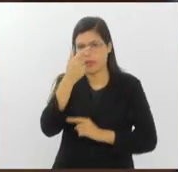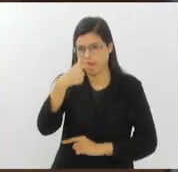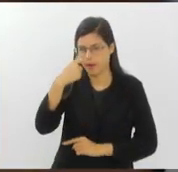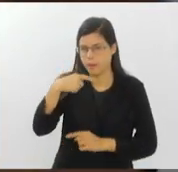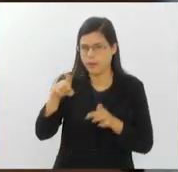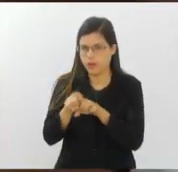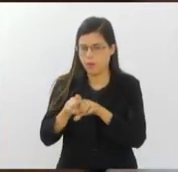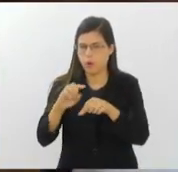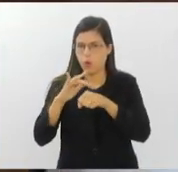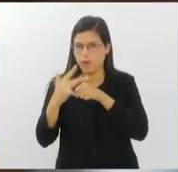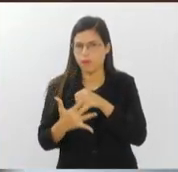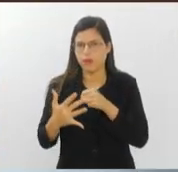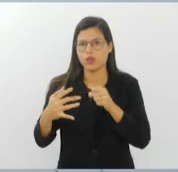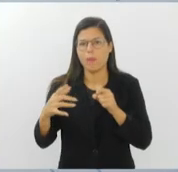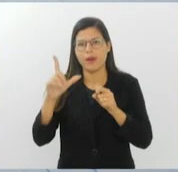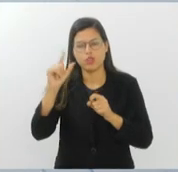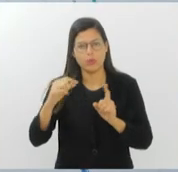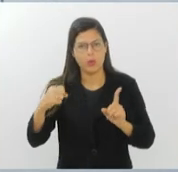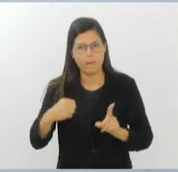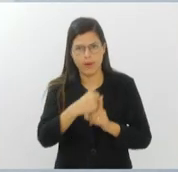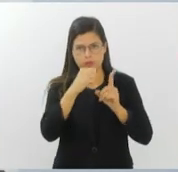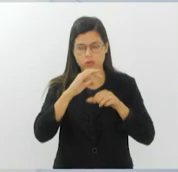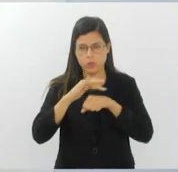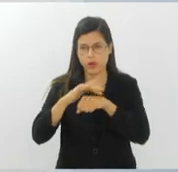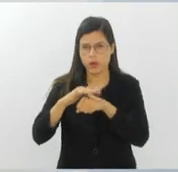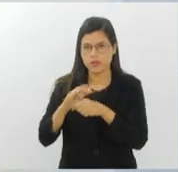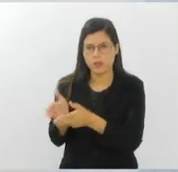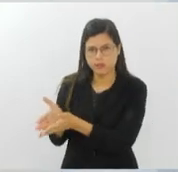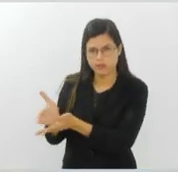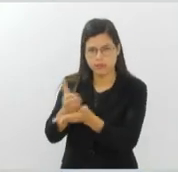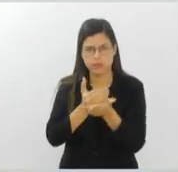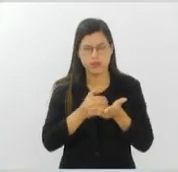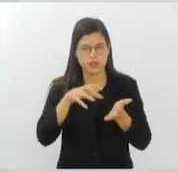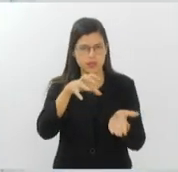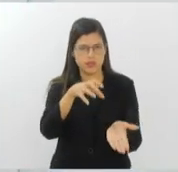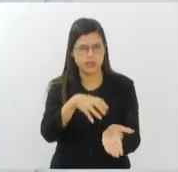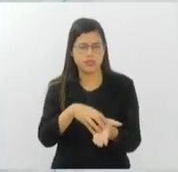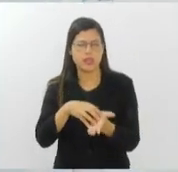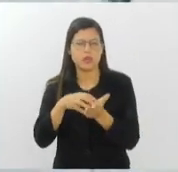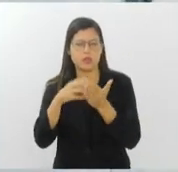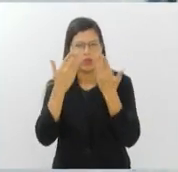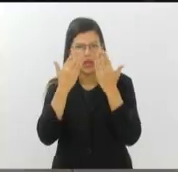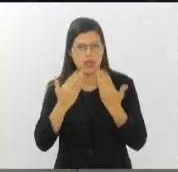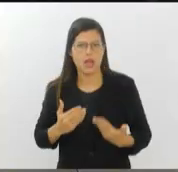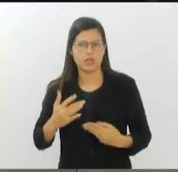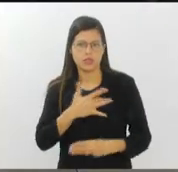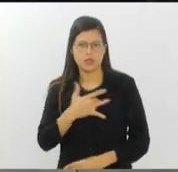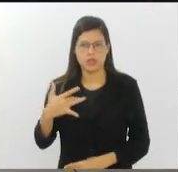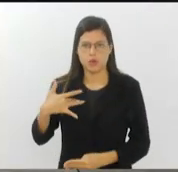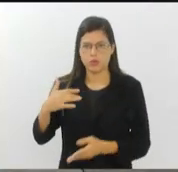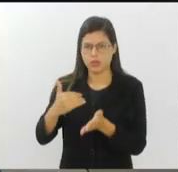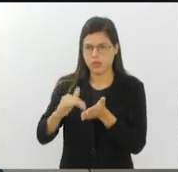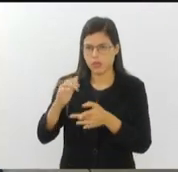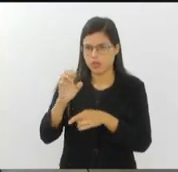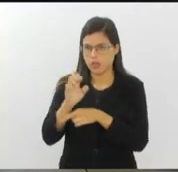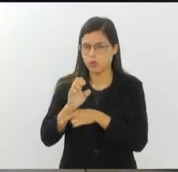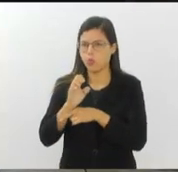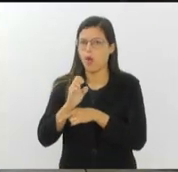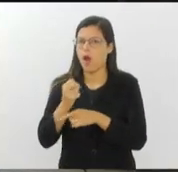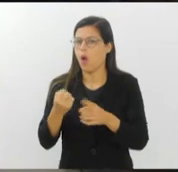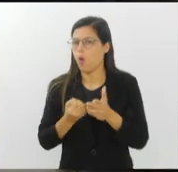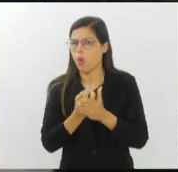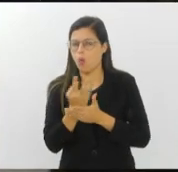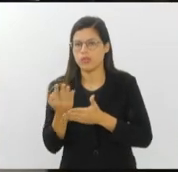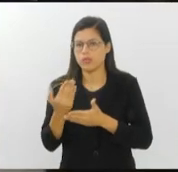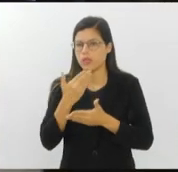minimizar os impactos da doença. Um levantamento feito pelo Centro de Inteligência em Saúde da Secretaria Estadual aponta que o número de solicitações